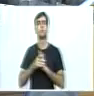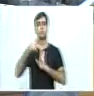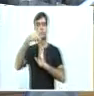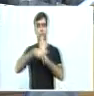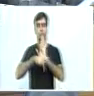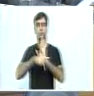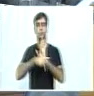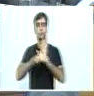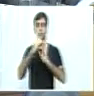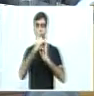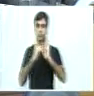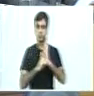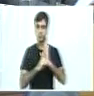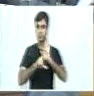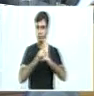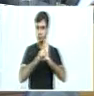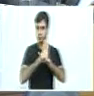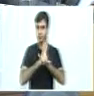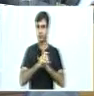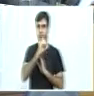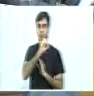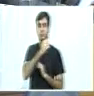Projeto de decreto legislativo número